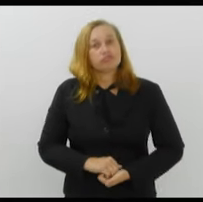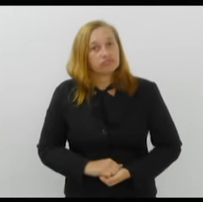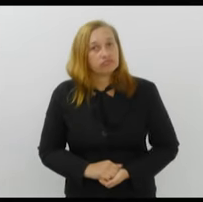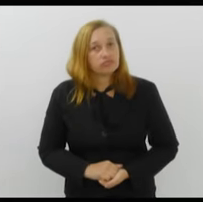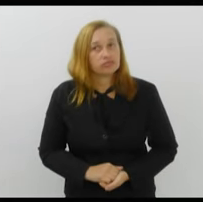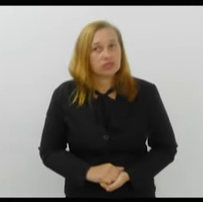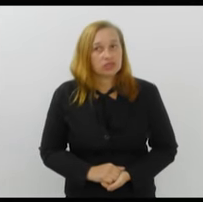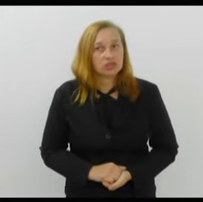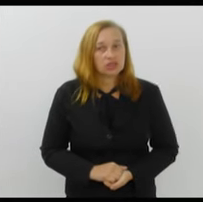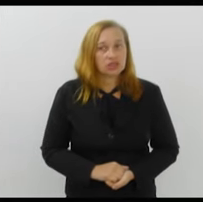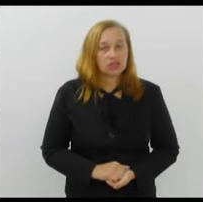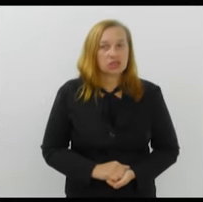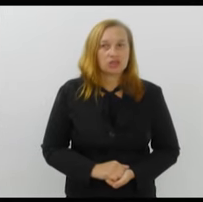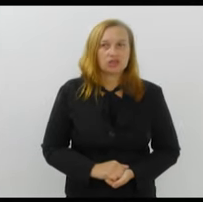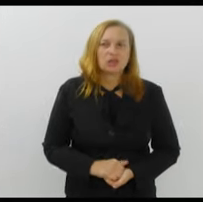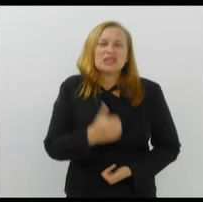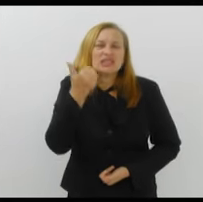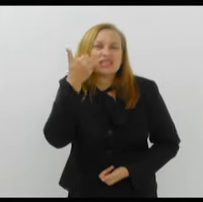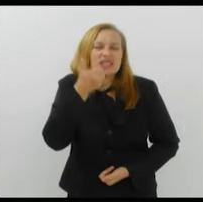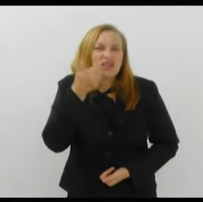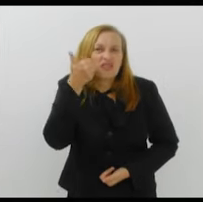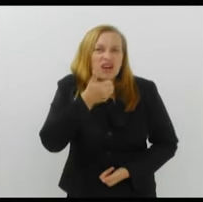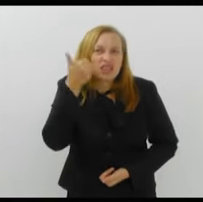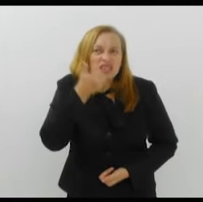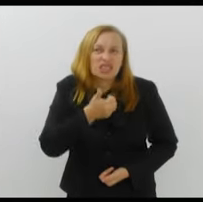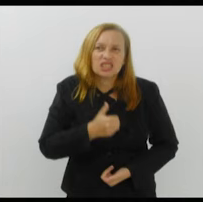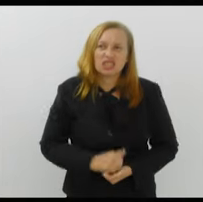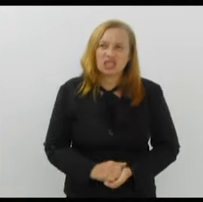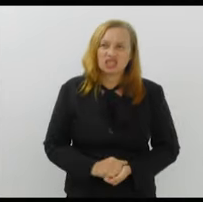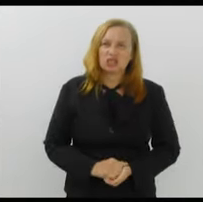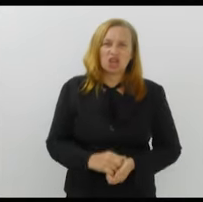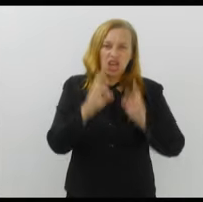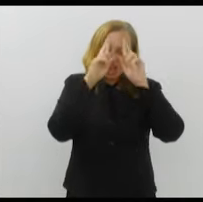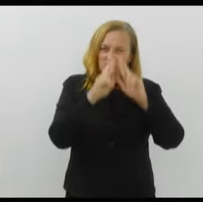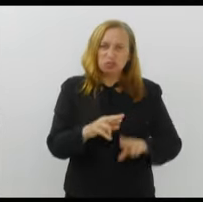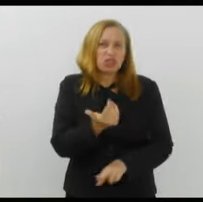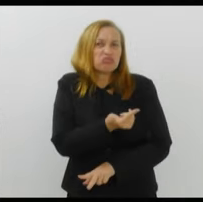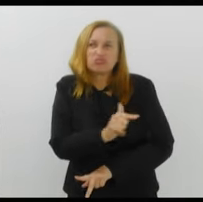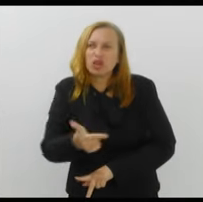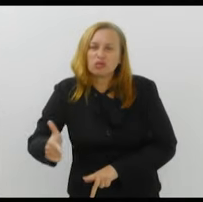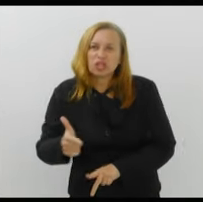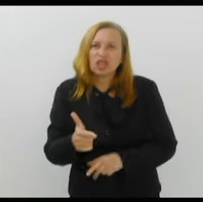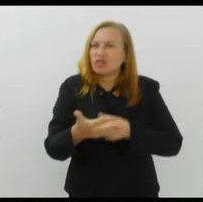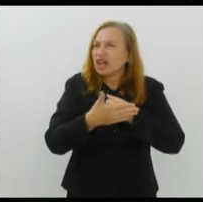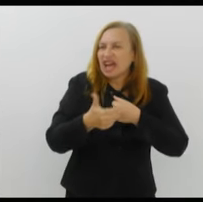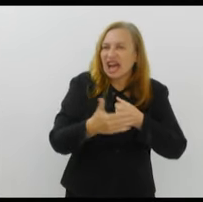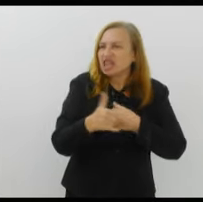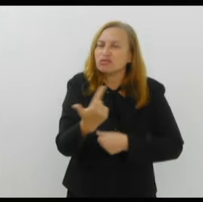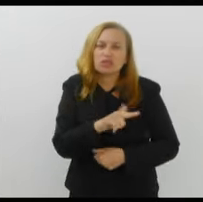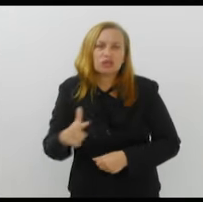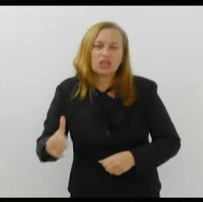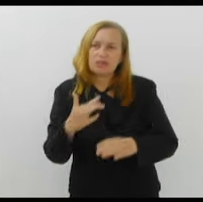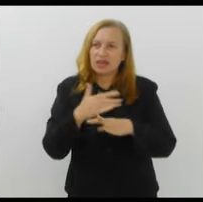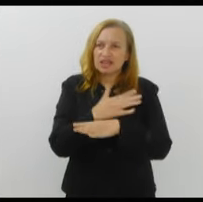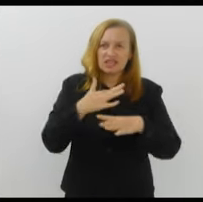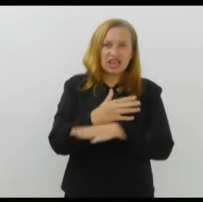uma excrescência, uma falta de respeito, uma falta de carinho pela cidade de